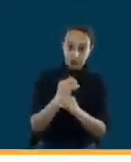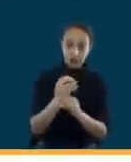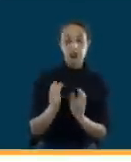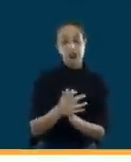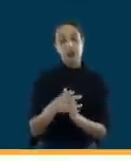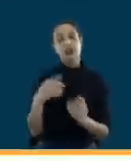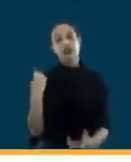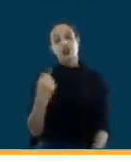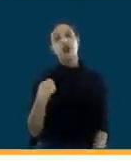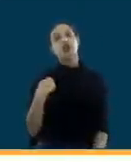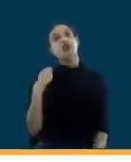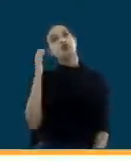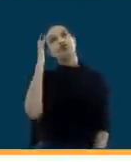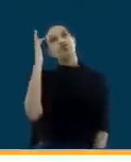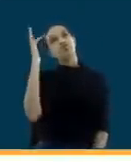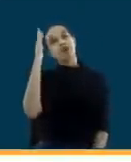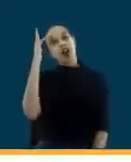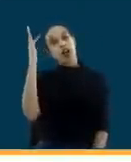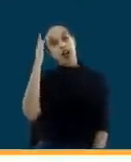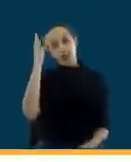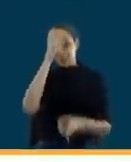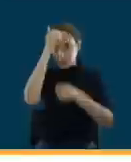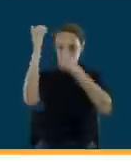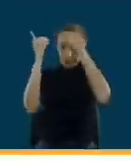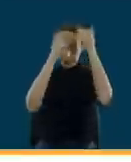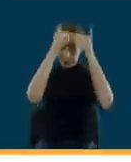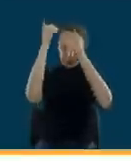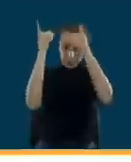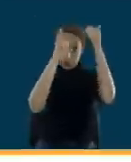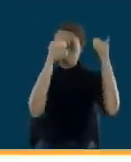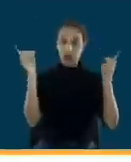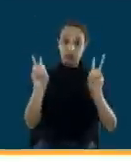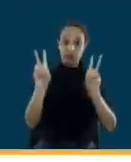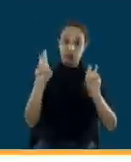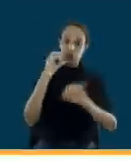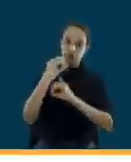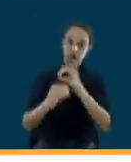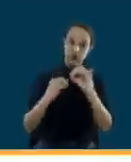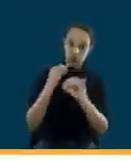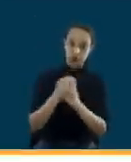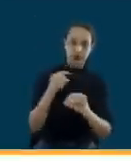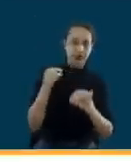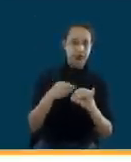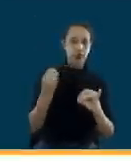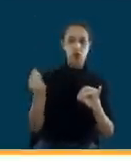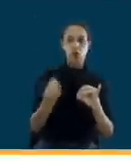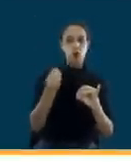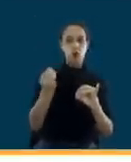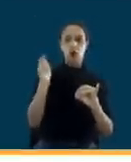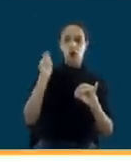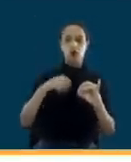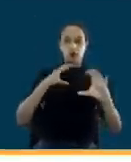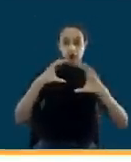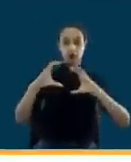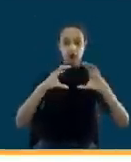descobrindo também com relação à internet, uma maneira de comunicar nossa